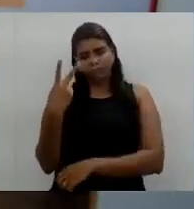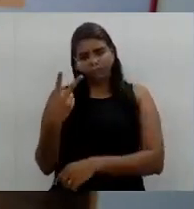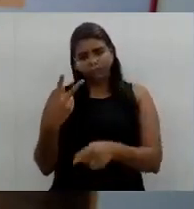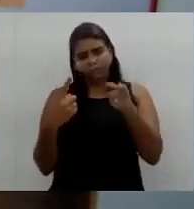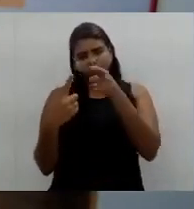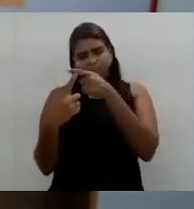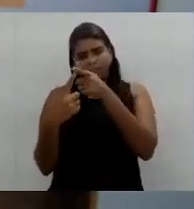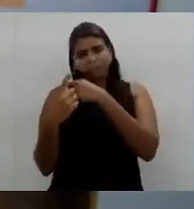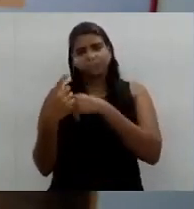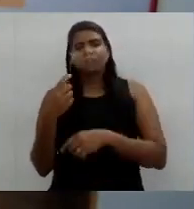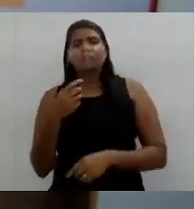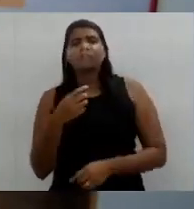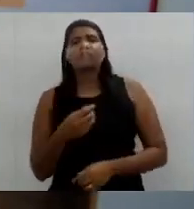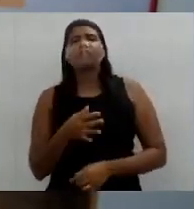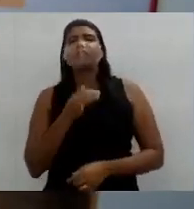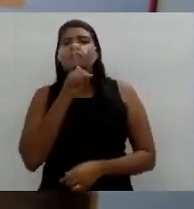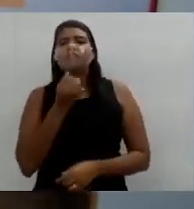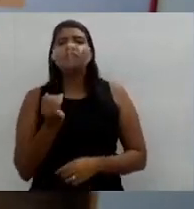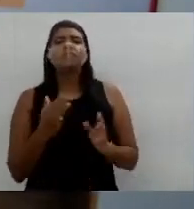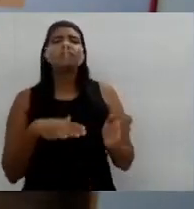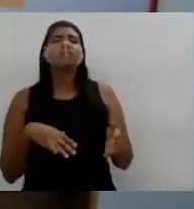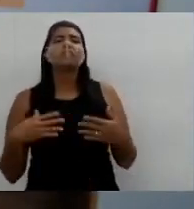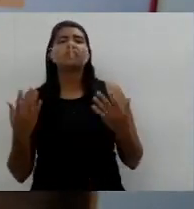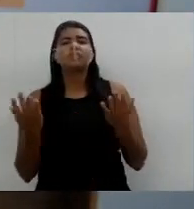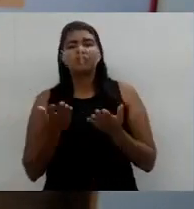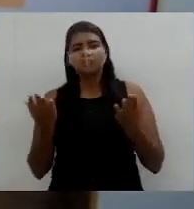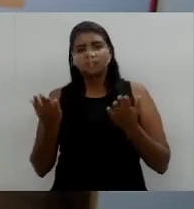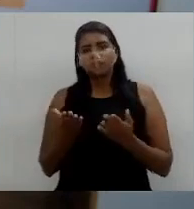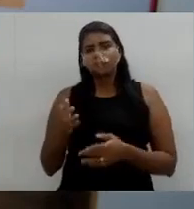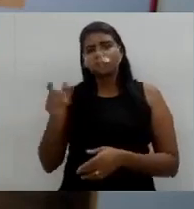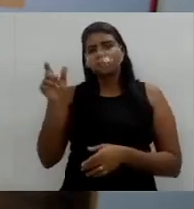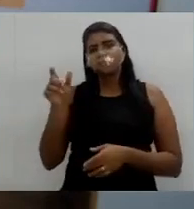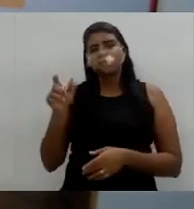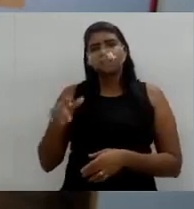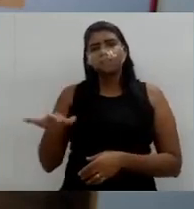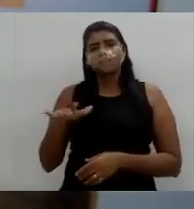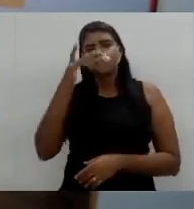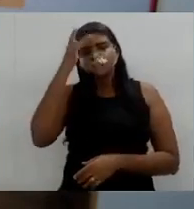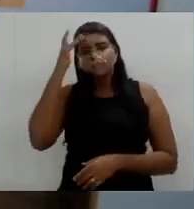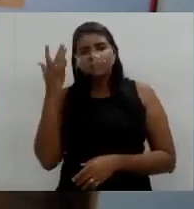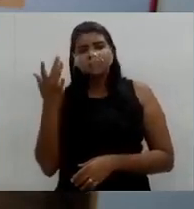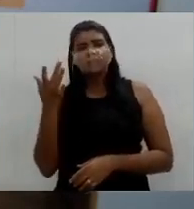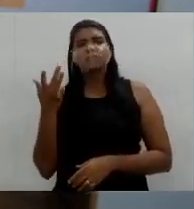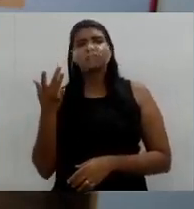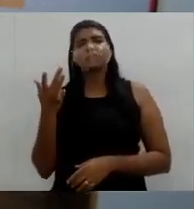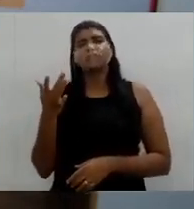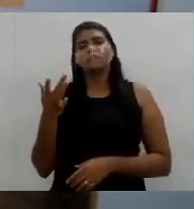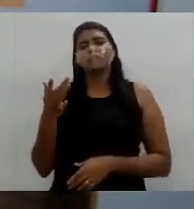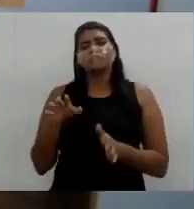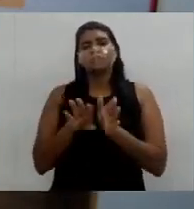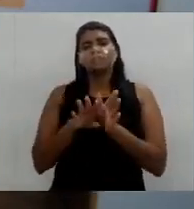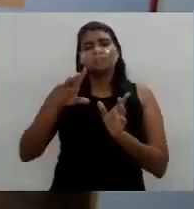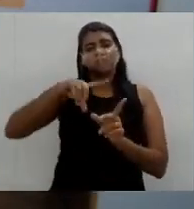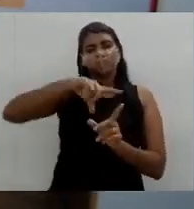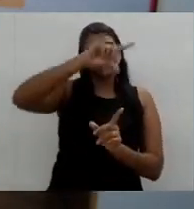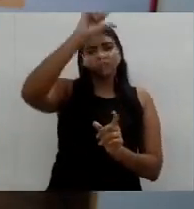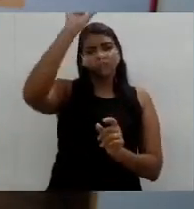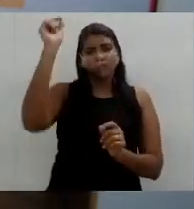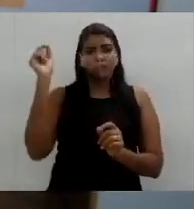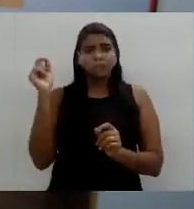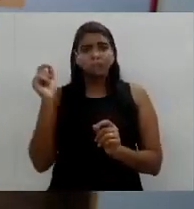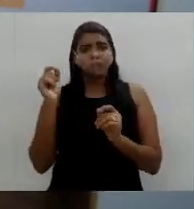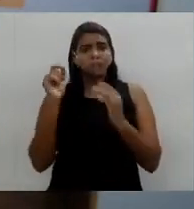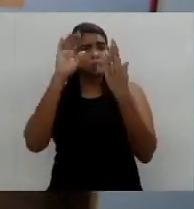primeira delas é que quando os seres humanos foram à Lua, eles instalaram lá espelhos